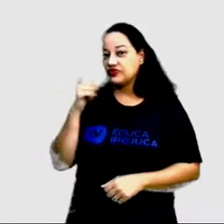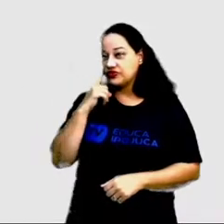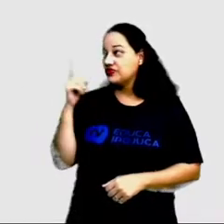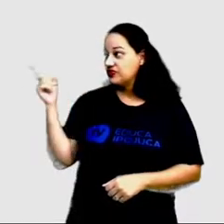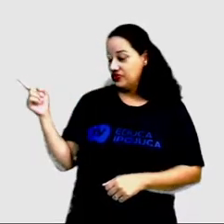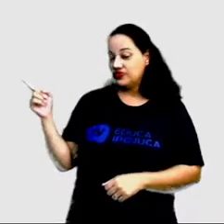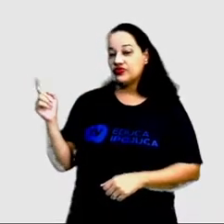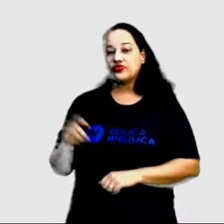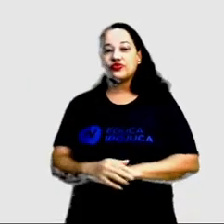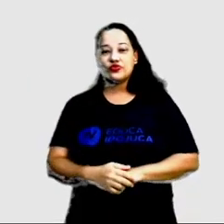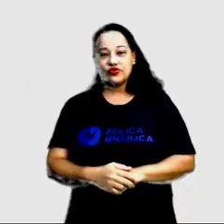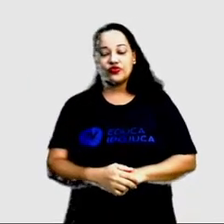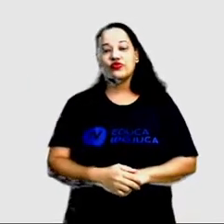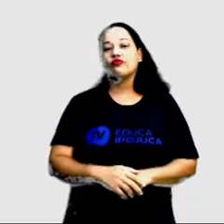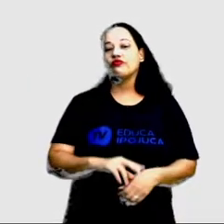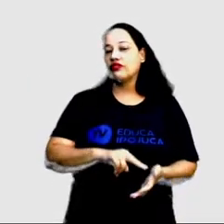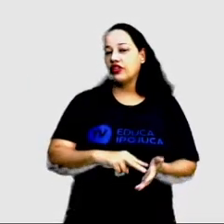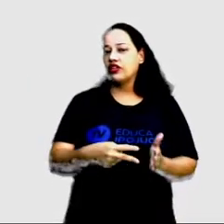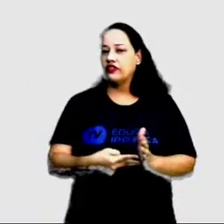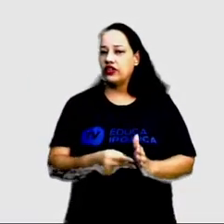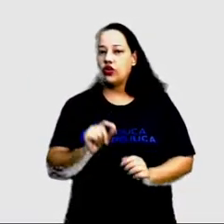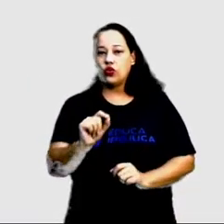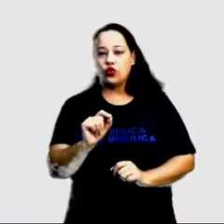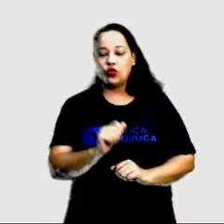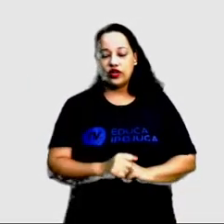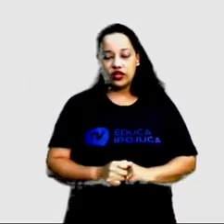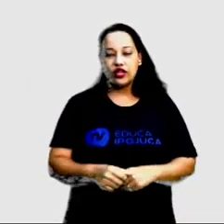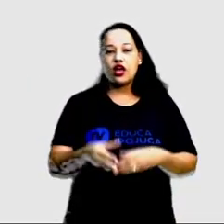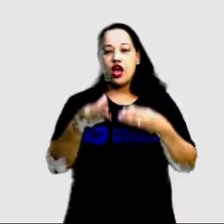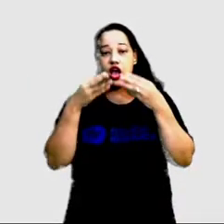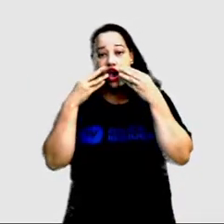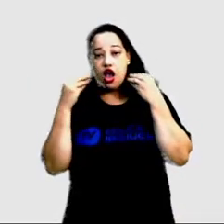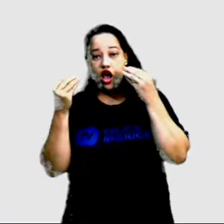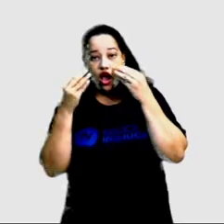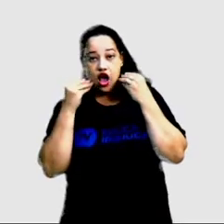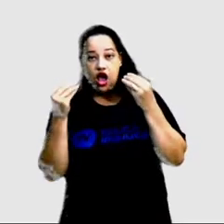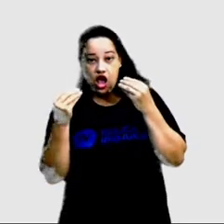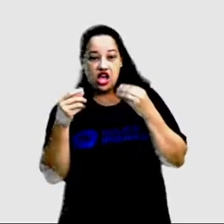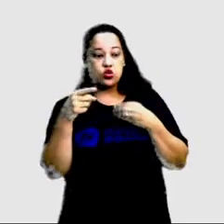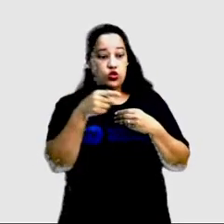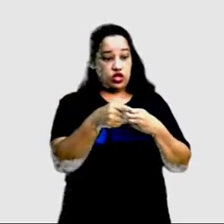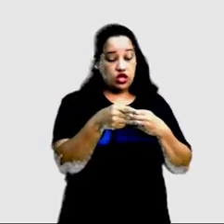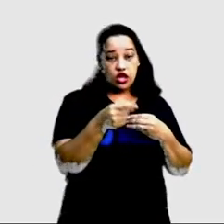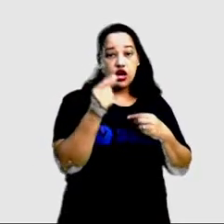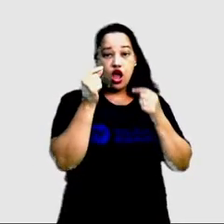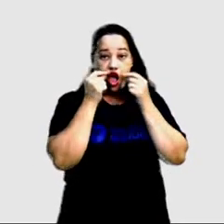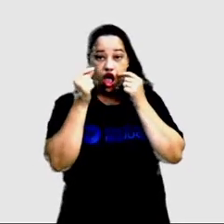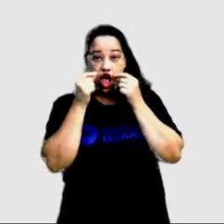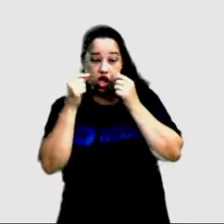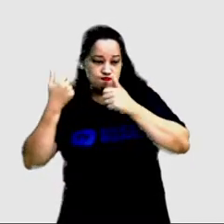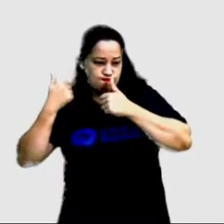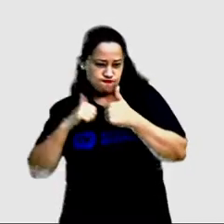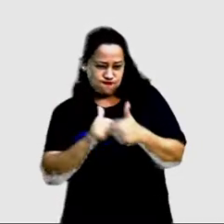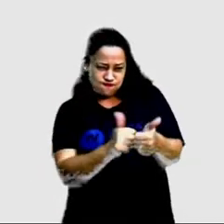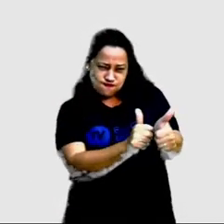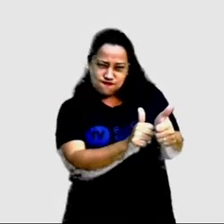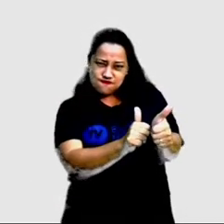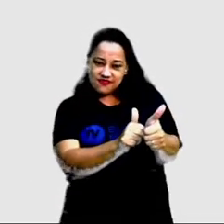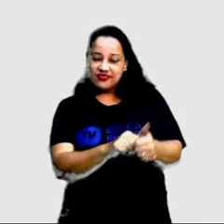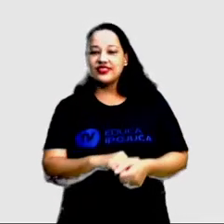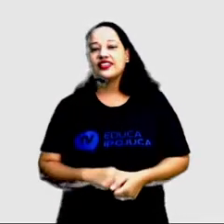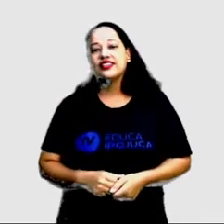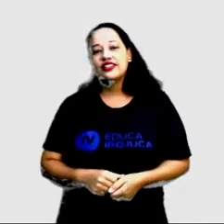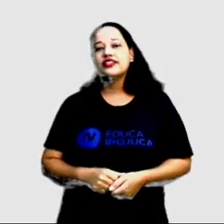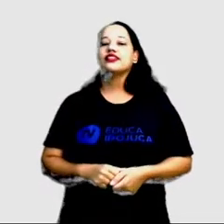the rat. O gato perseguiu o rato. Perceba que cat está rimando